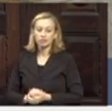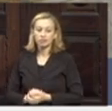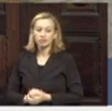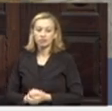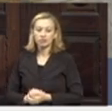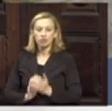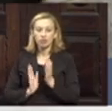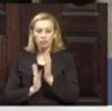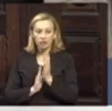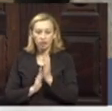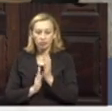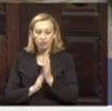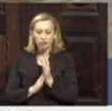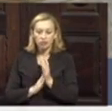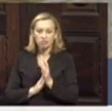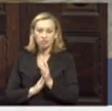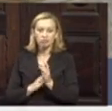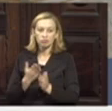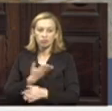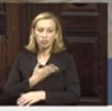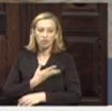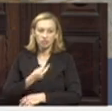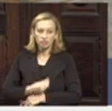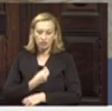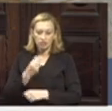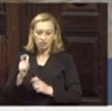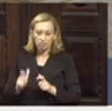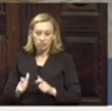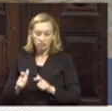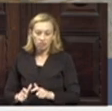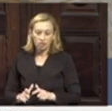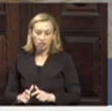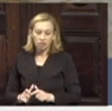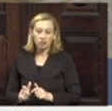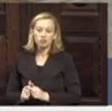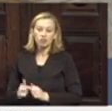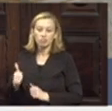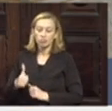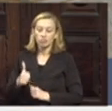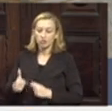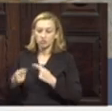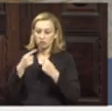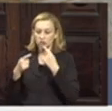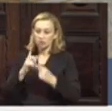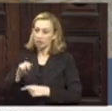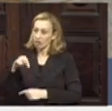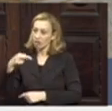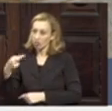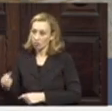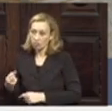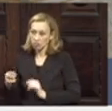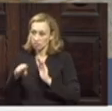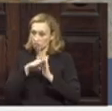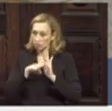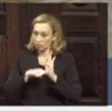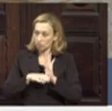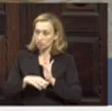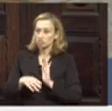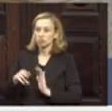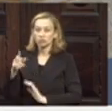vamos tentar fazer um trabalho junto com o sindicato de esclarecimento às várias bancadas de deputados, para antes de vir para a